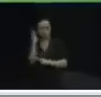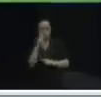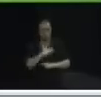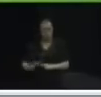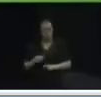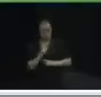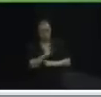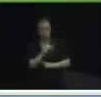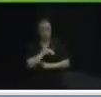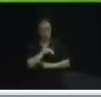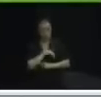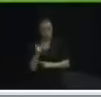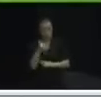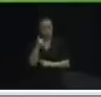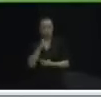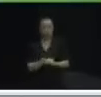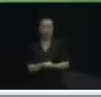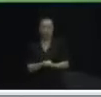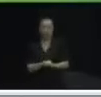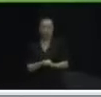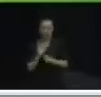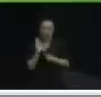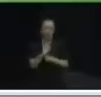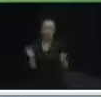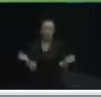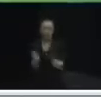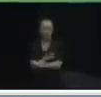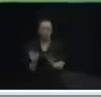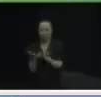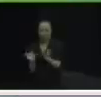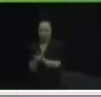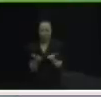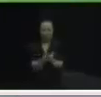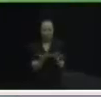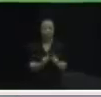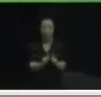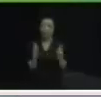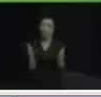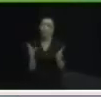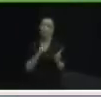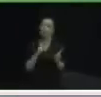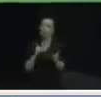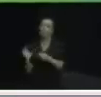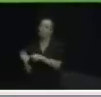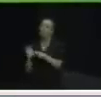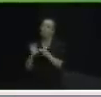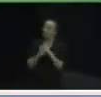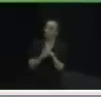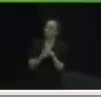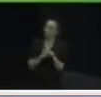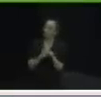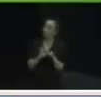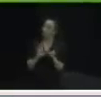mas se tornou uma grande decepção para os brasileiros principalmente porque como ex homem da Lei ele se Manteve em silêncio